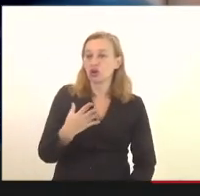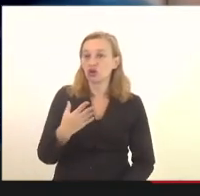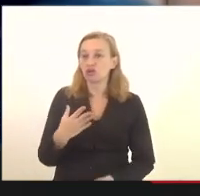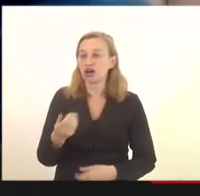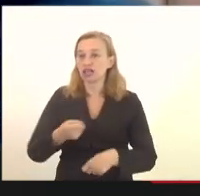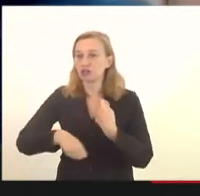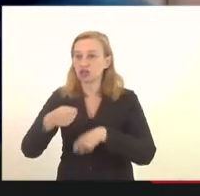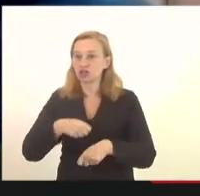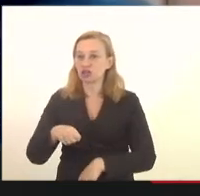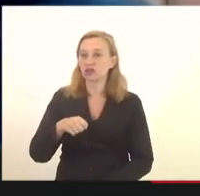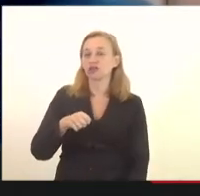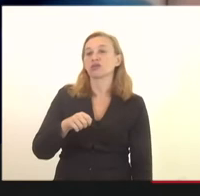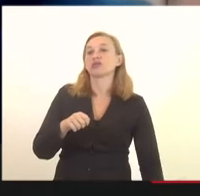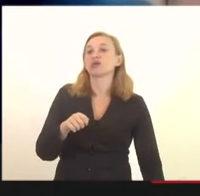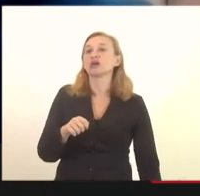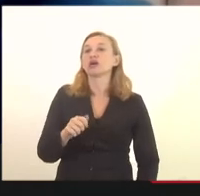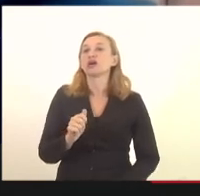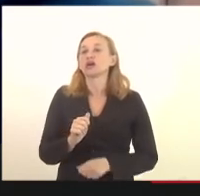segundo,